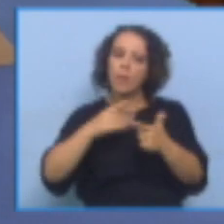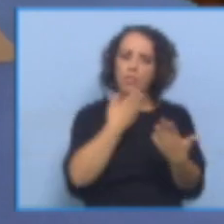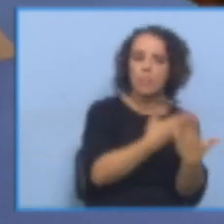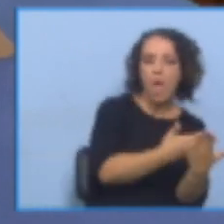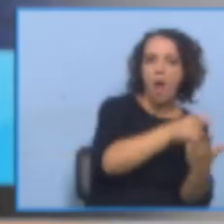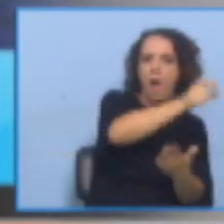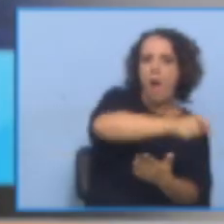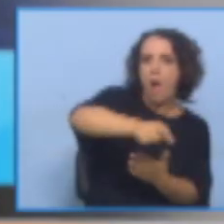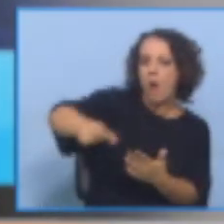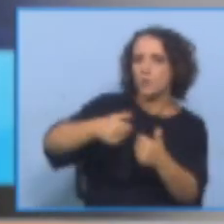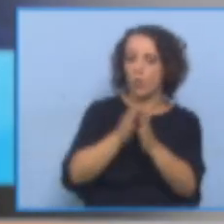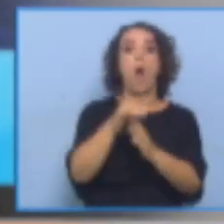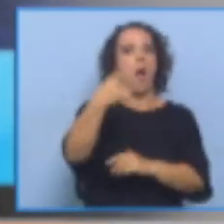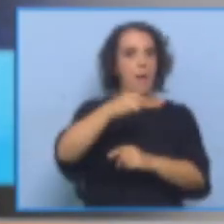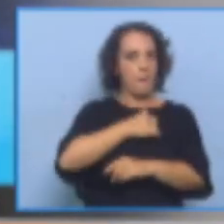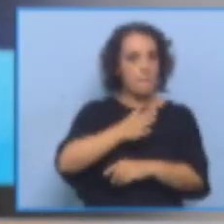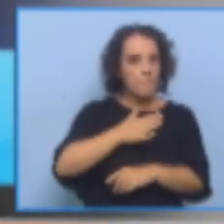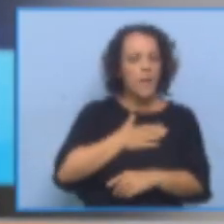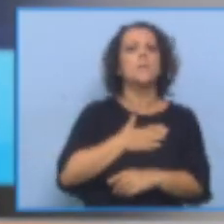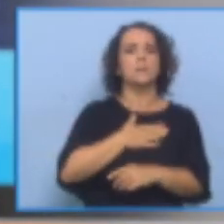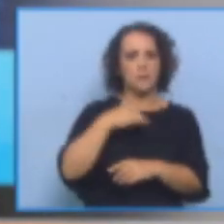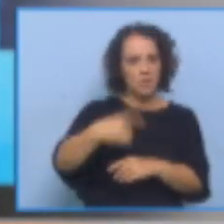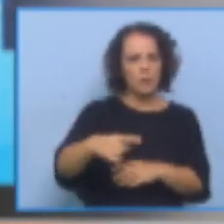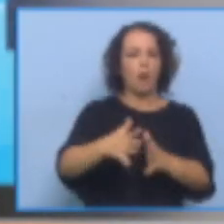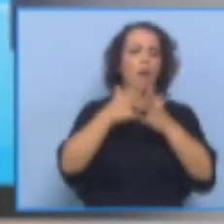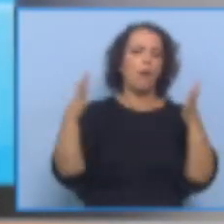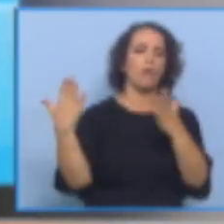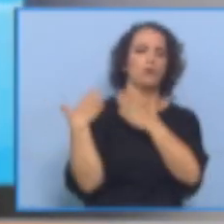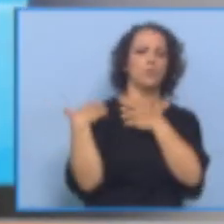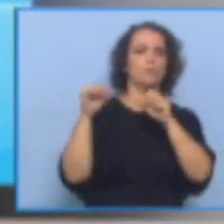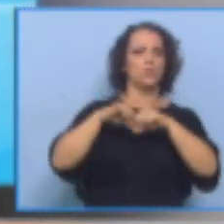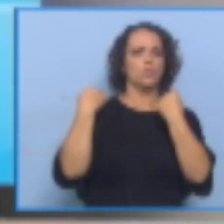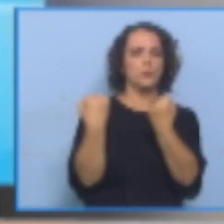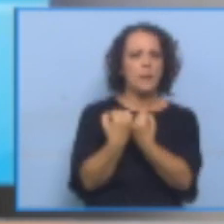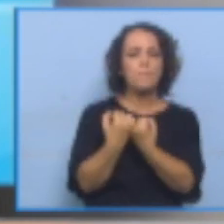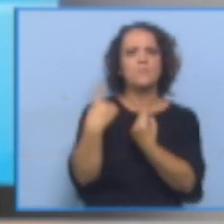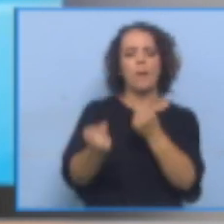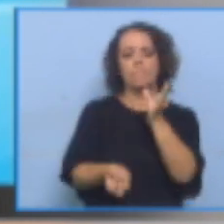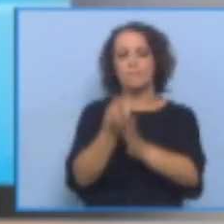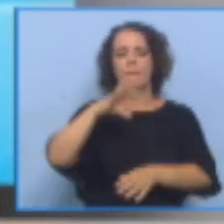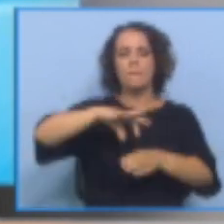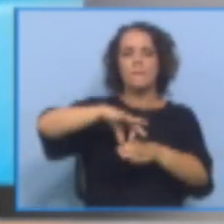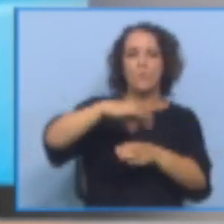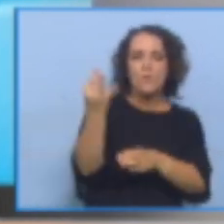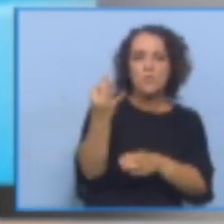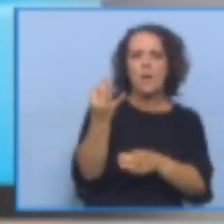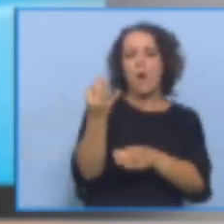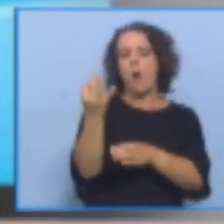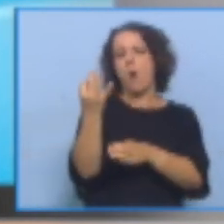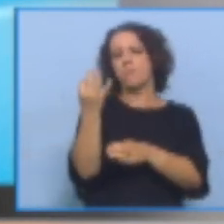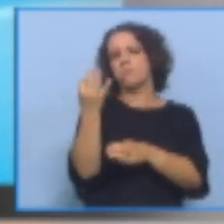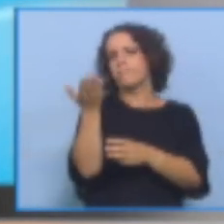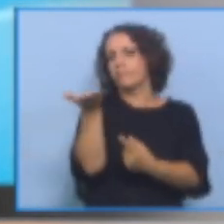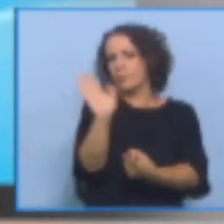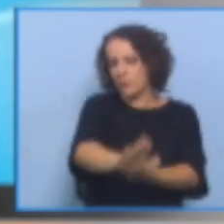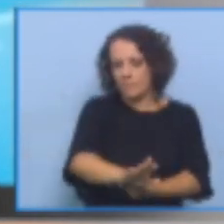grande responsabilidade social e que até devolvem parte da riqueza à sociedade através das fundações que têm. Ao caso,